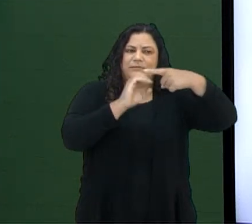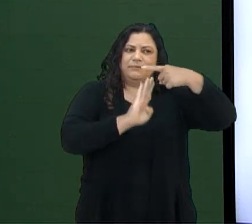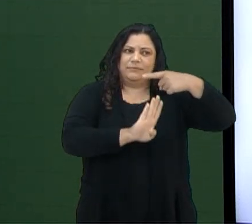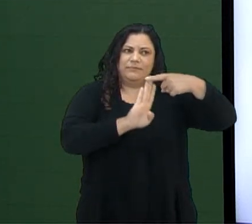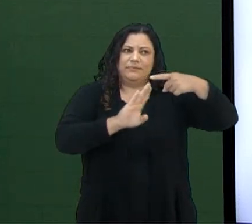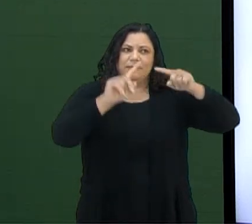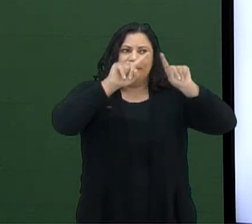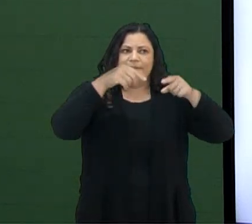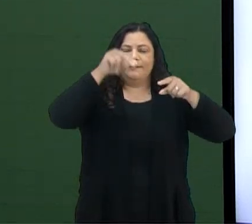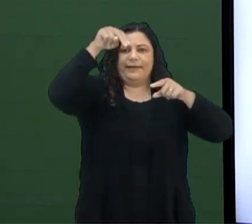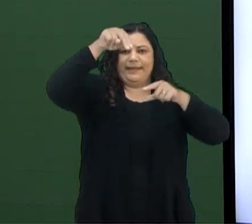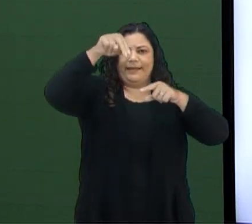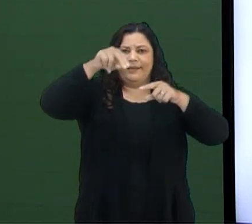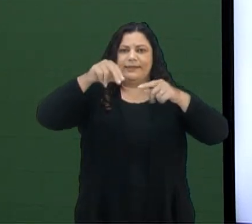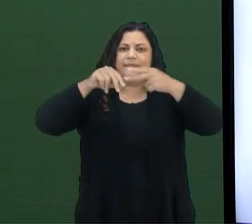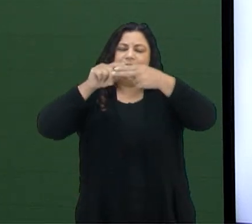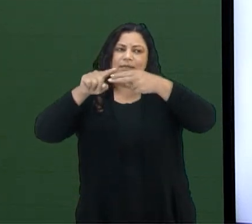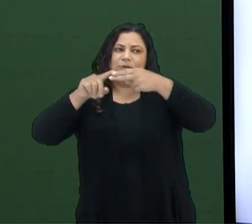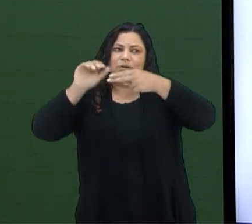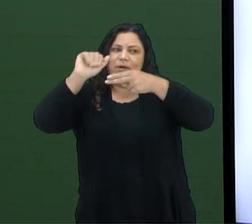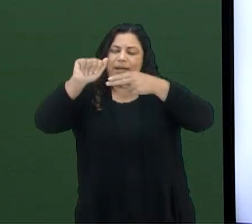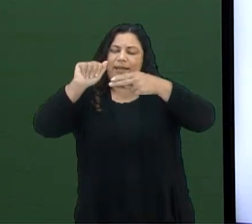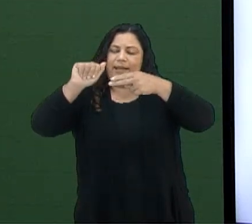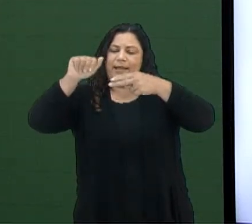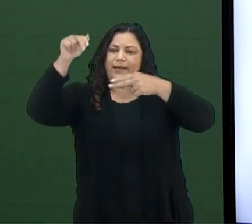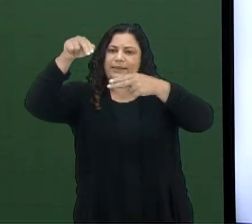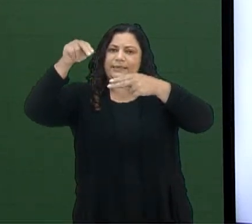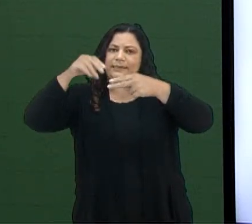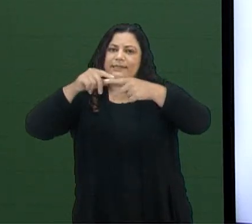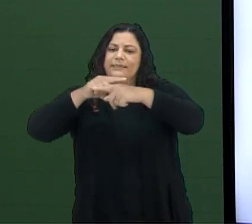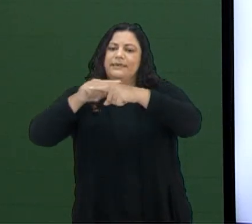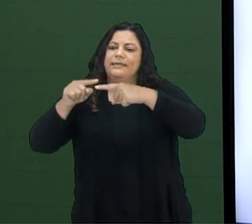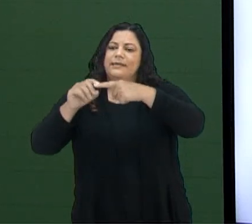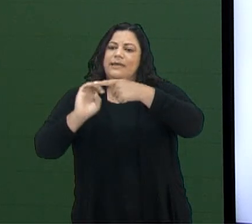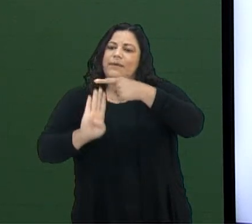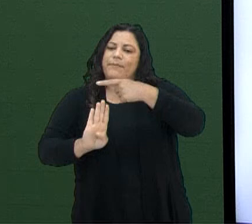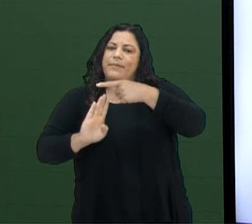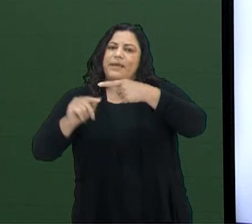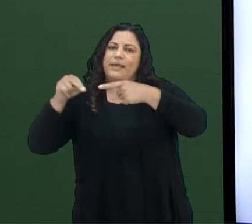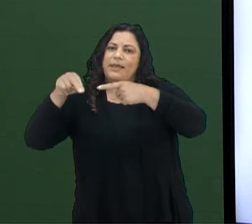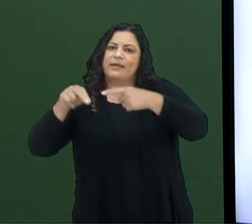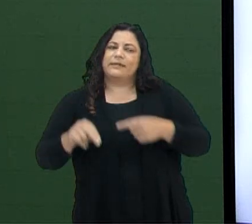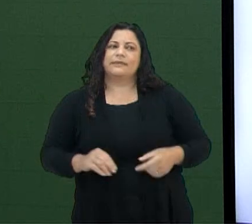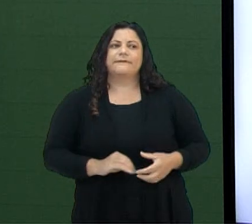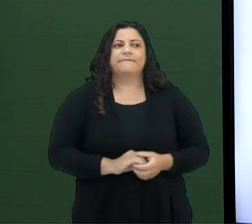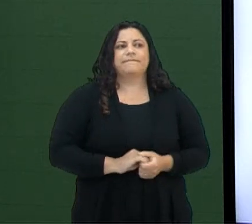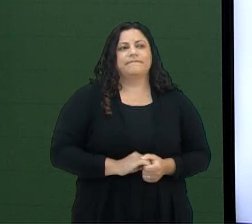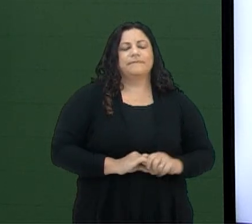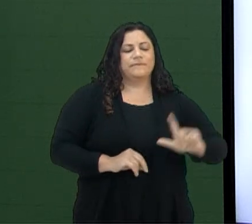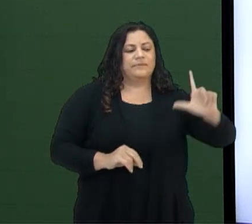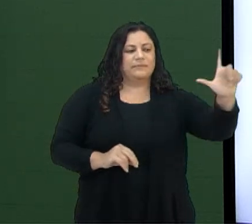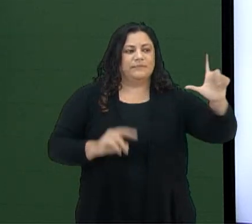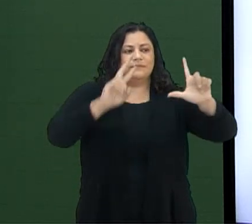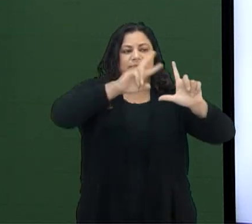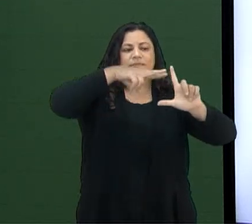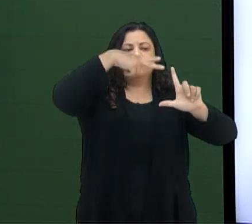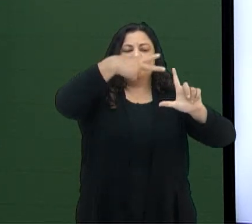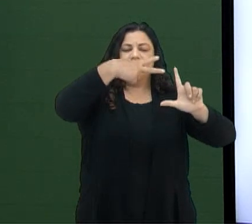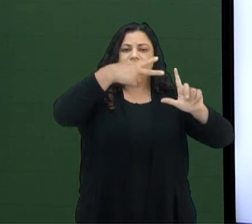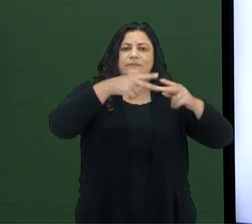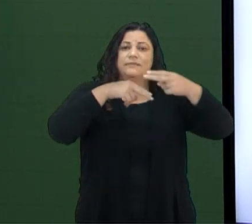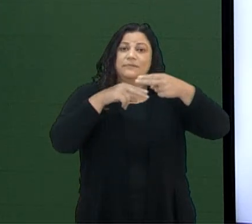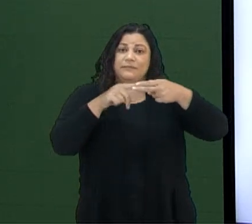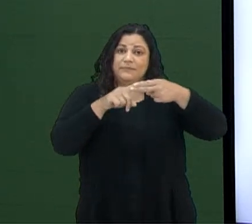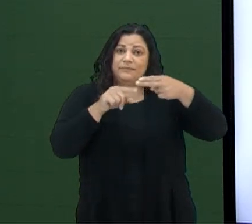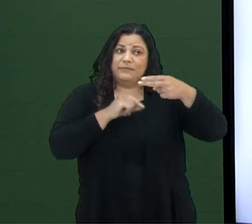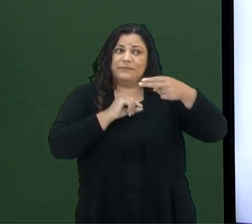Então, aqui eu vou colocar um quadrado em cima e um quadrado embaixo, tá? Fica assim. L ao quadrado é igual L